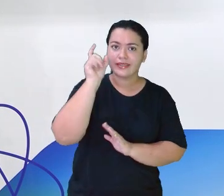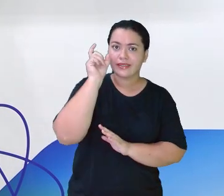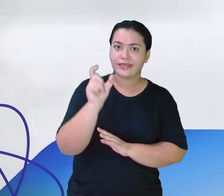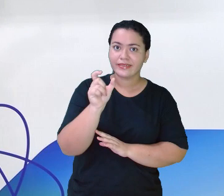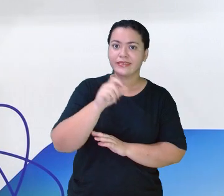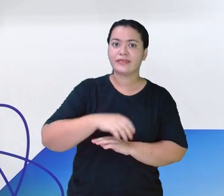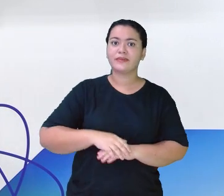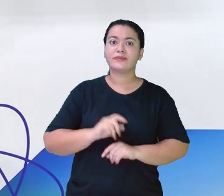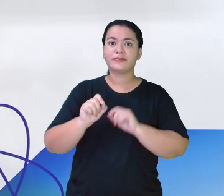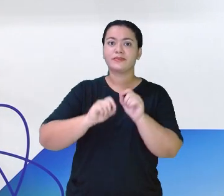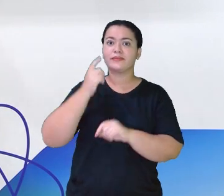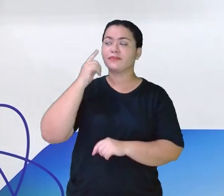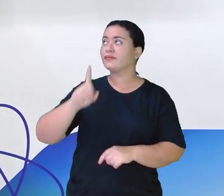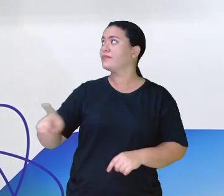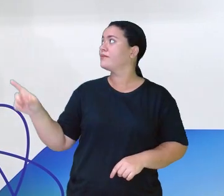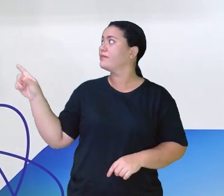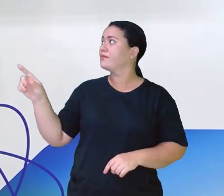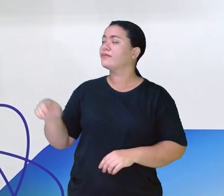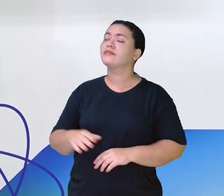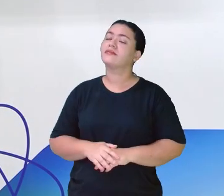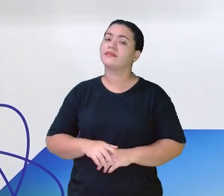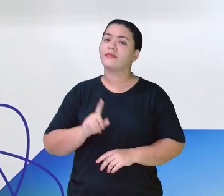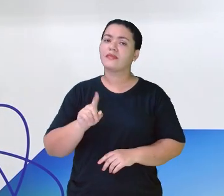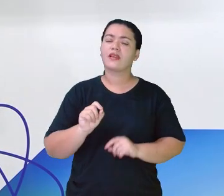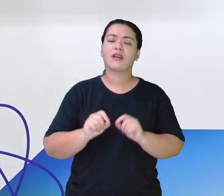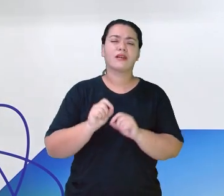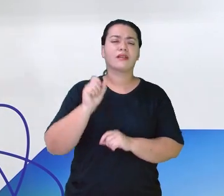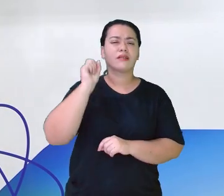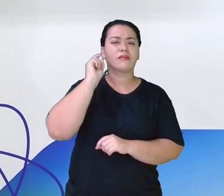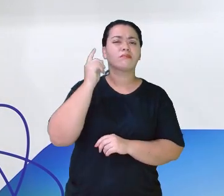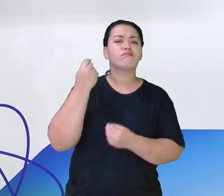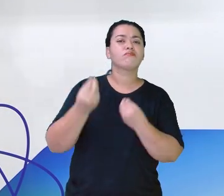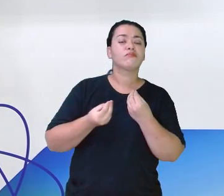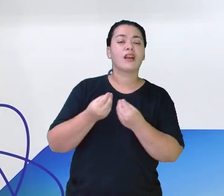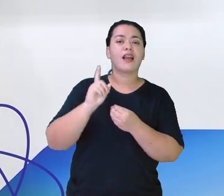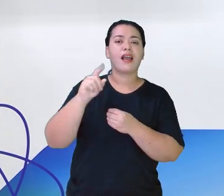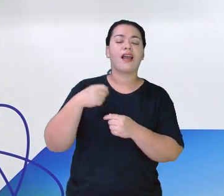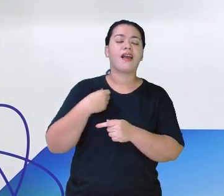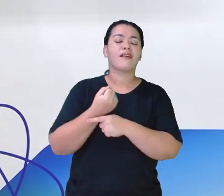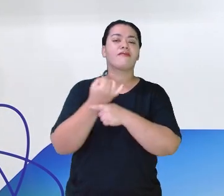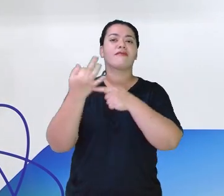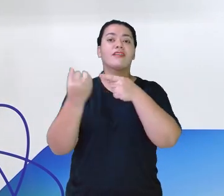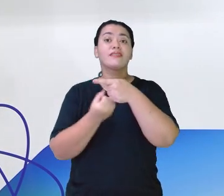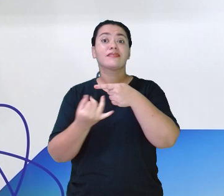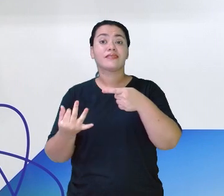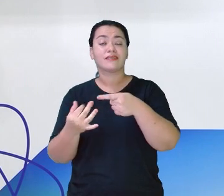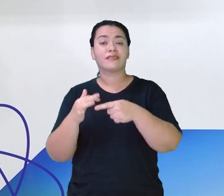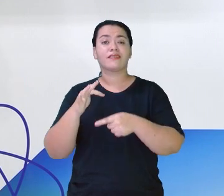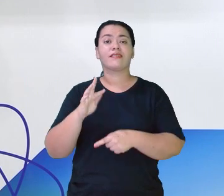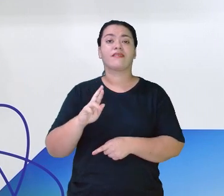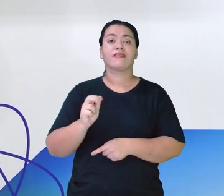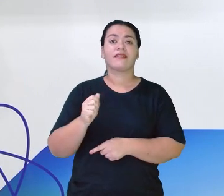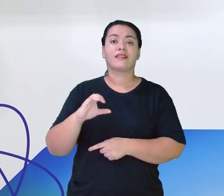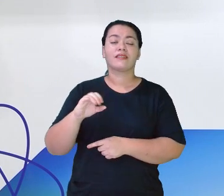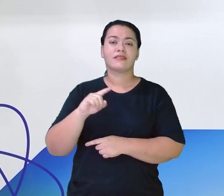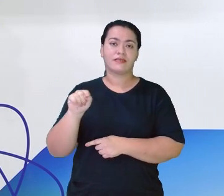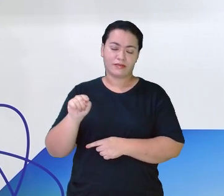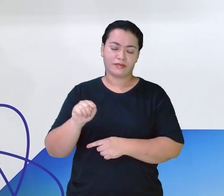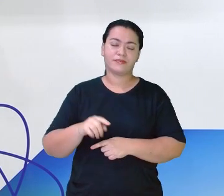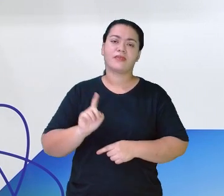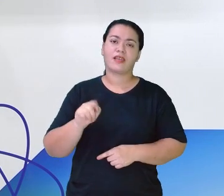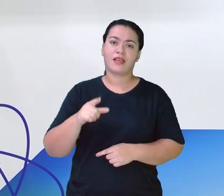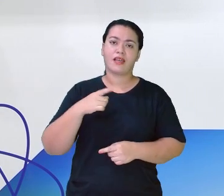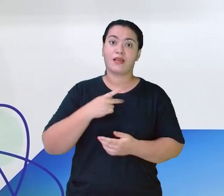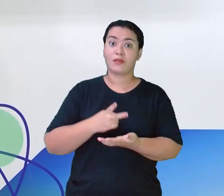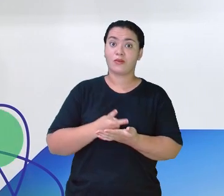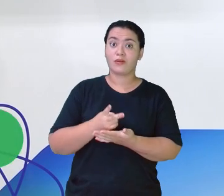interessante, viu? Olha só, ideias de fração são as quantidades contínuas que nós vamos ver hoje